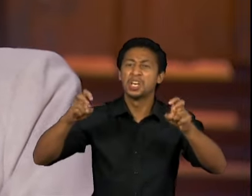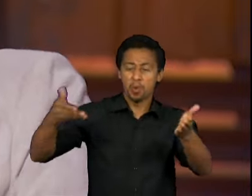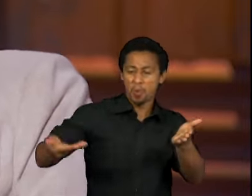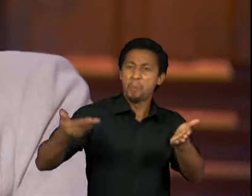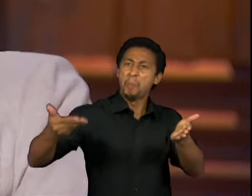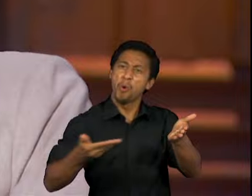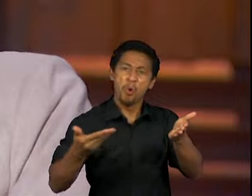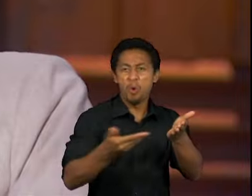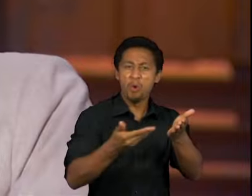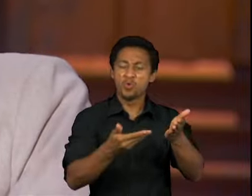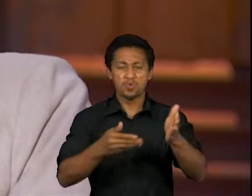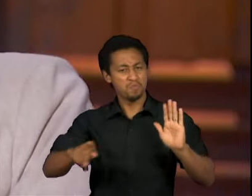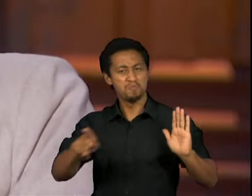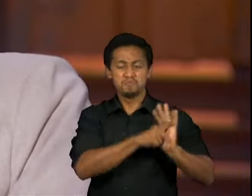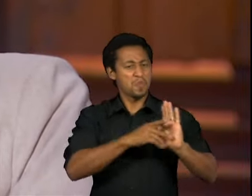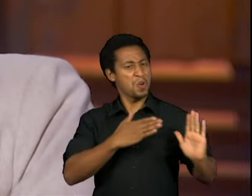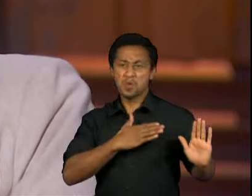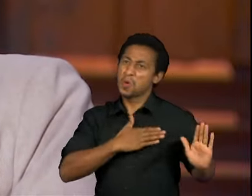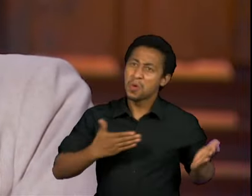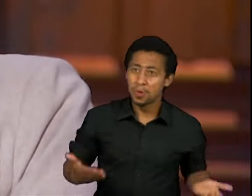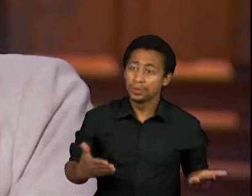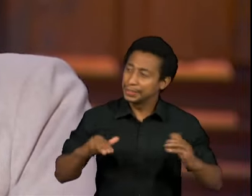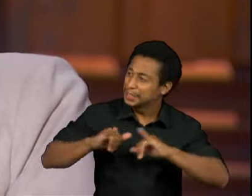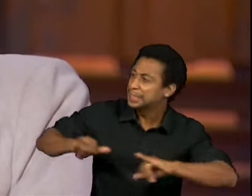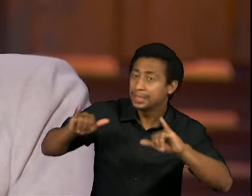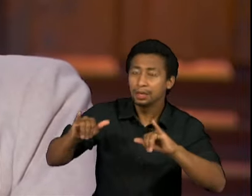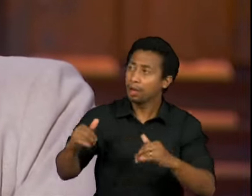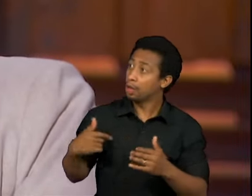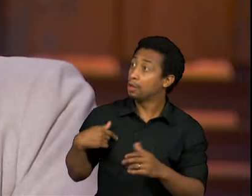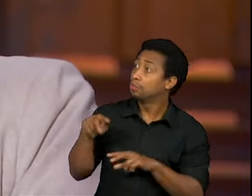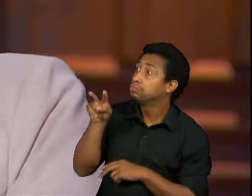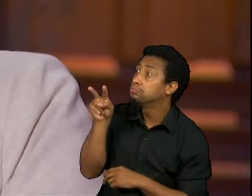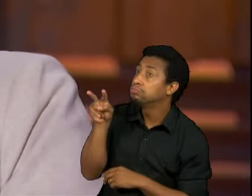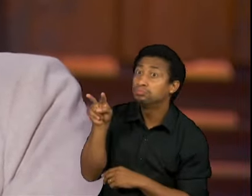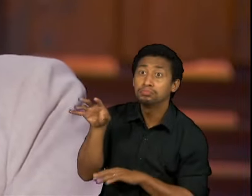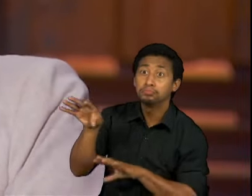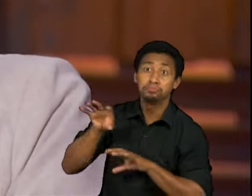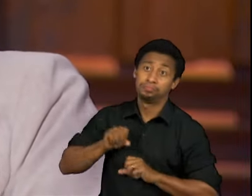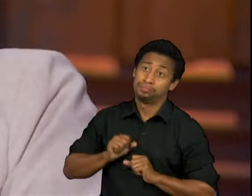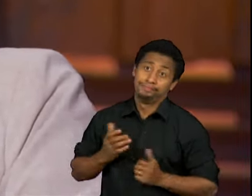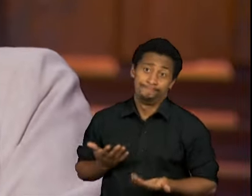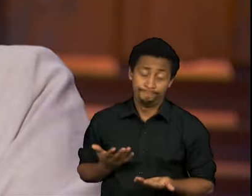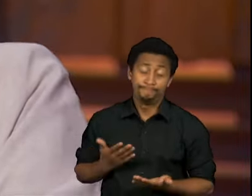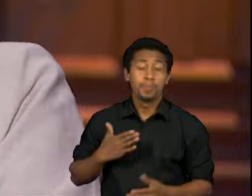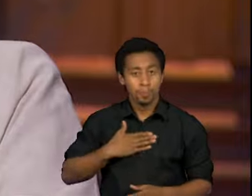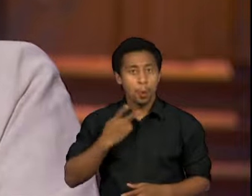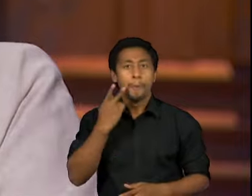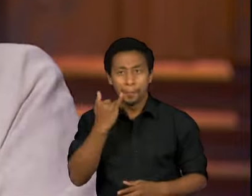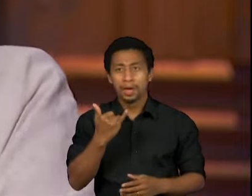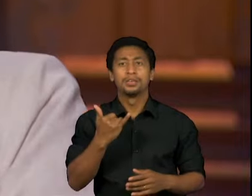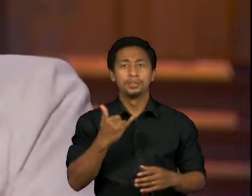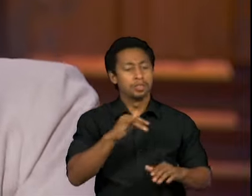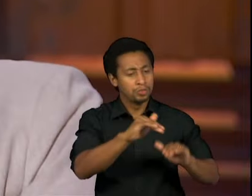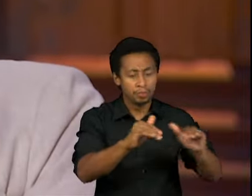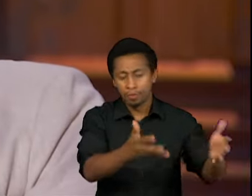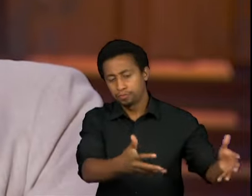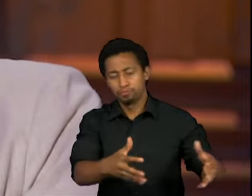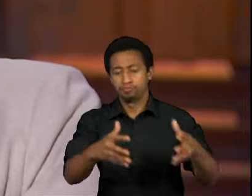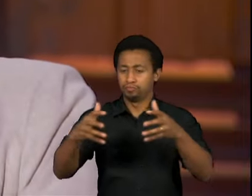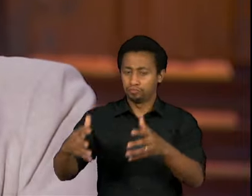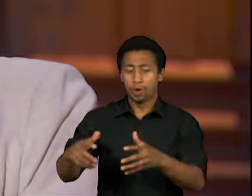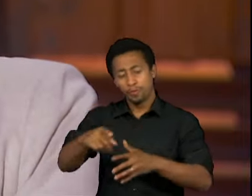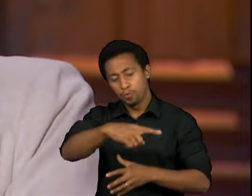reunião do partido vocês vão Então meu pai ele levou a gente ele sentava com a gente vocês são negros acho que não